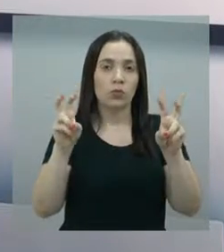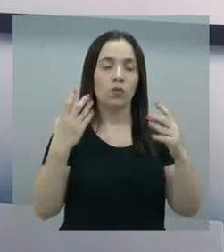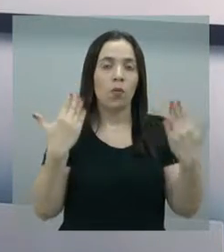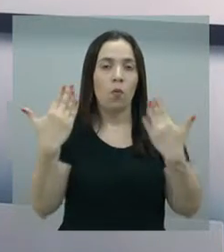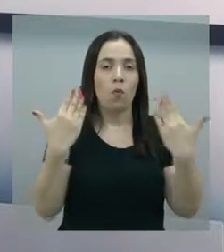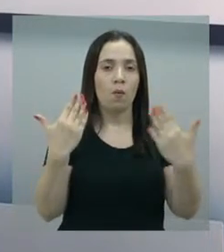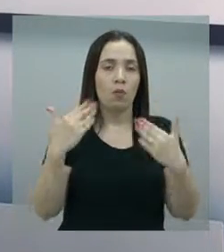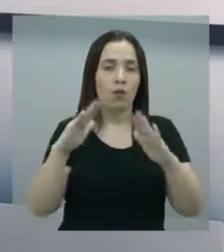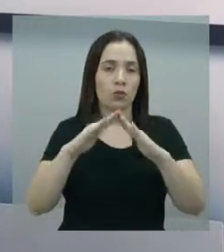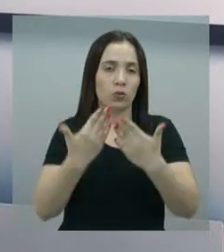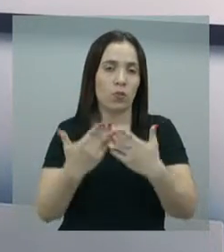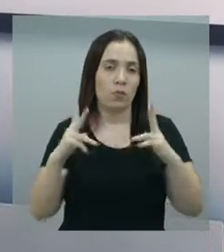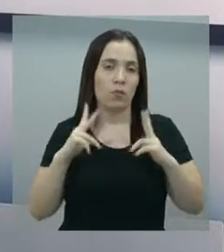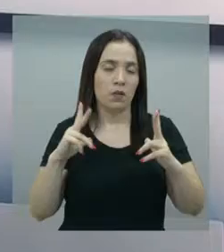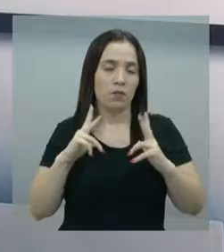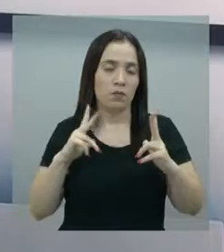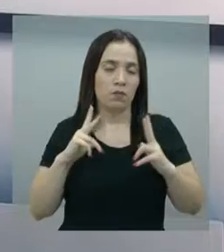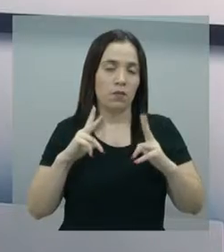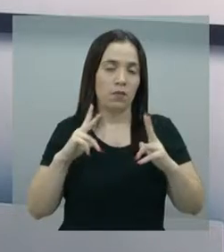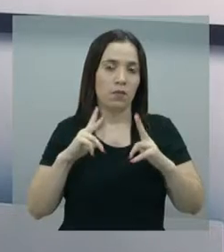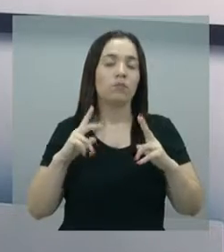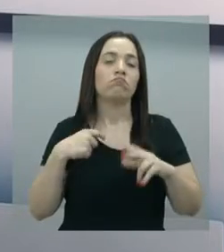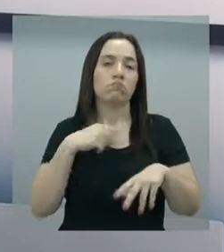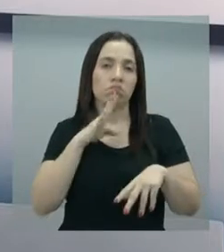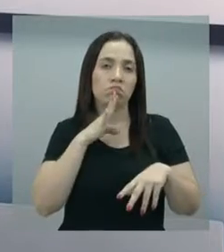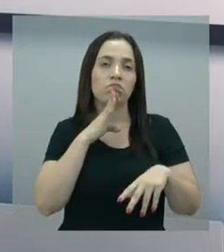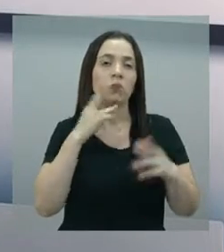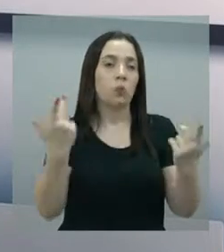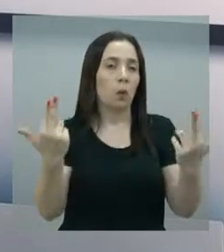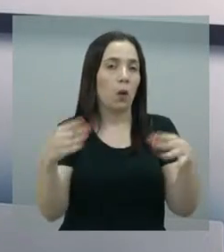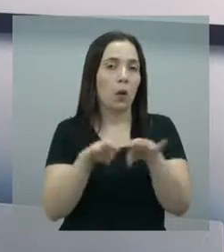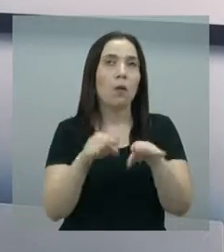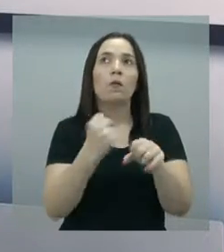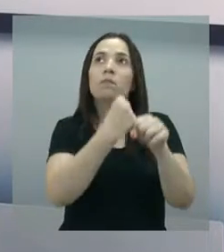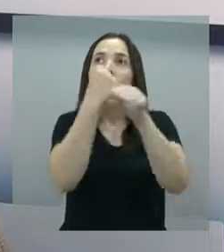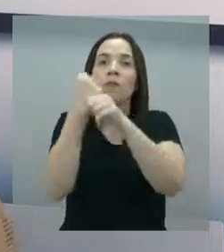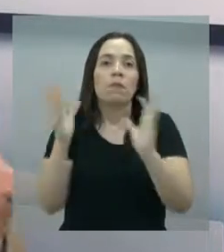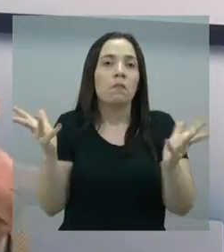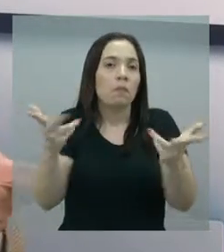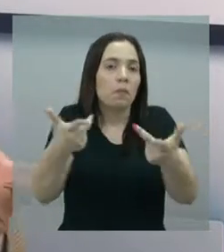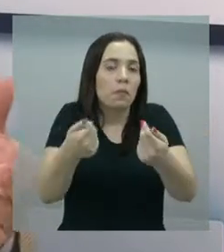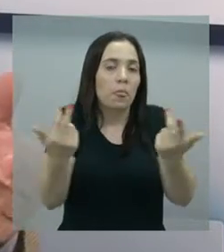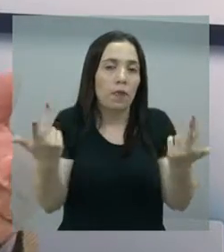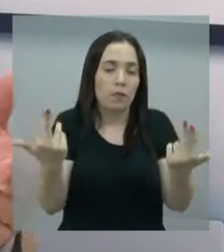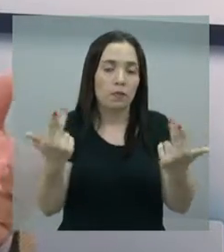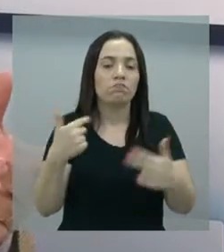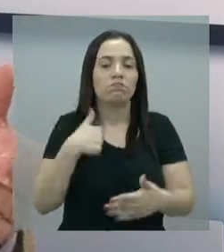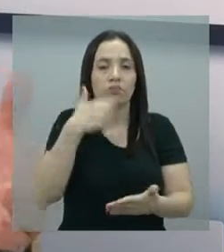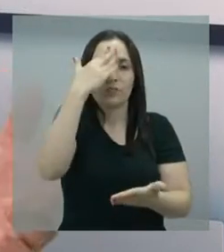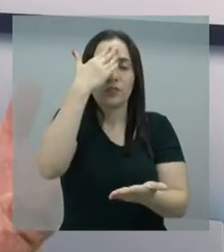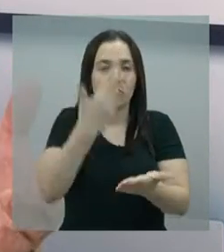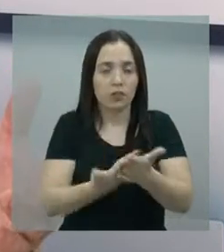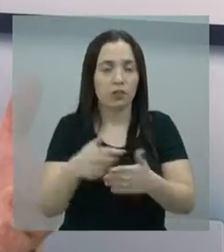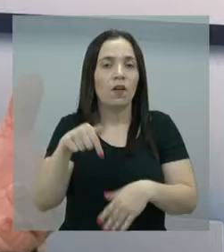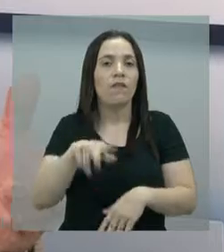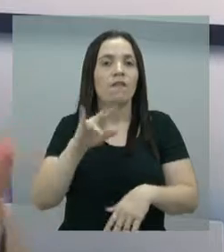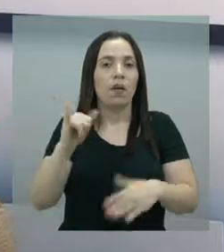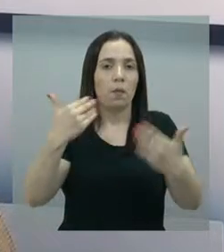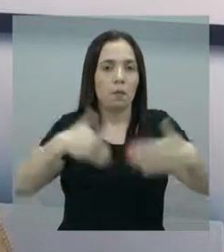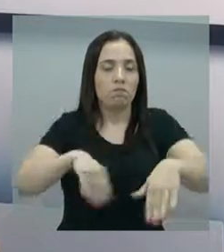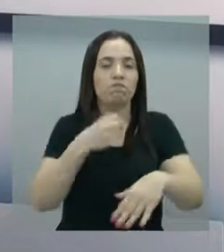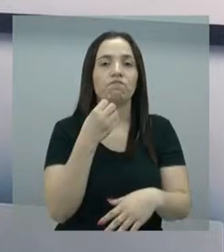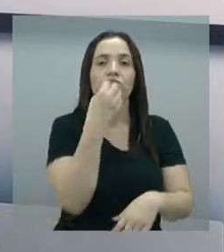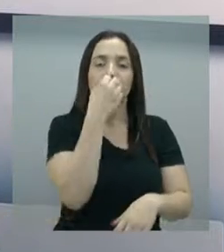escola particular. As que eu conheço, né? E eu conheço várias. Eu acredito que esse resultado, isso seja importante para